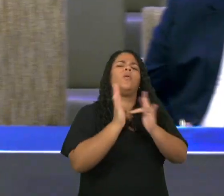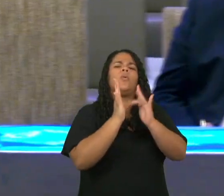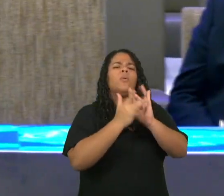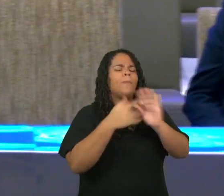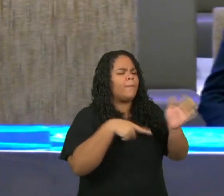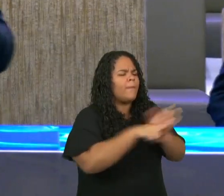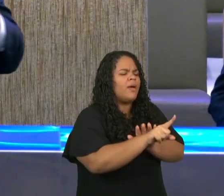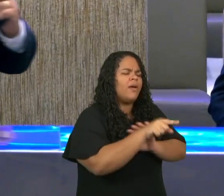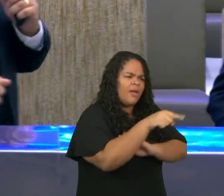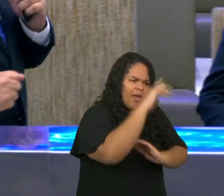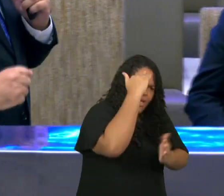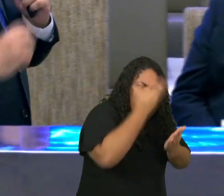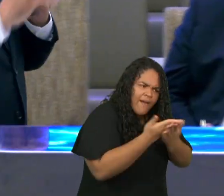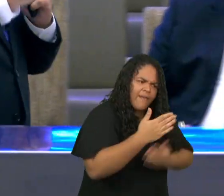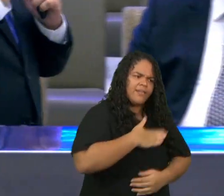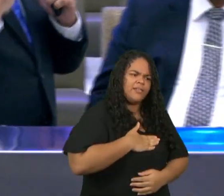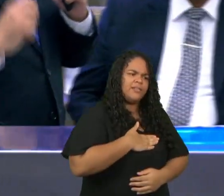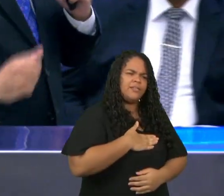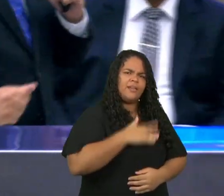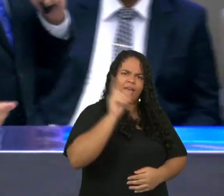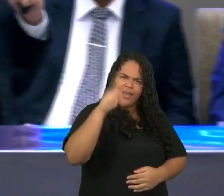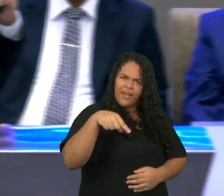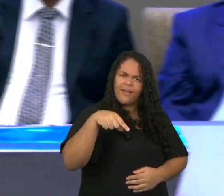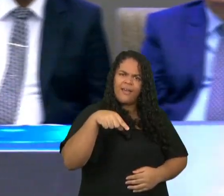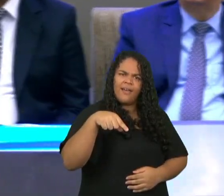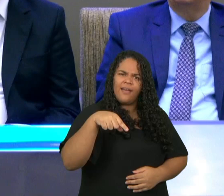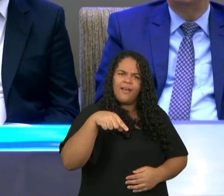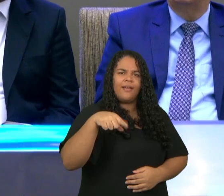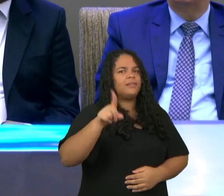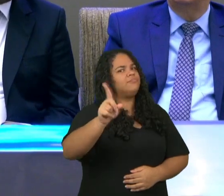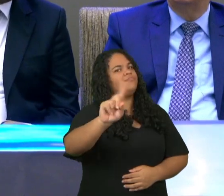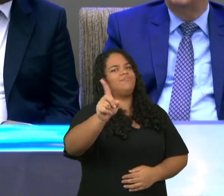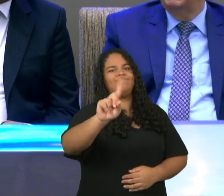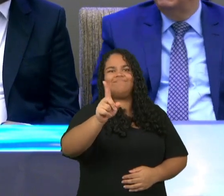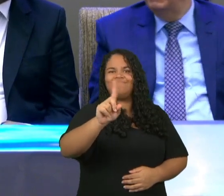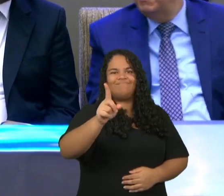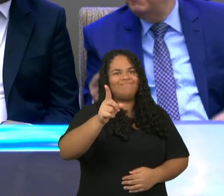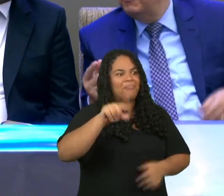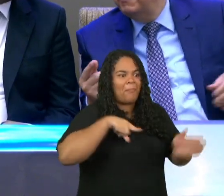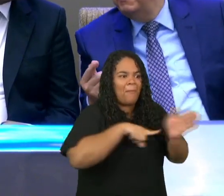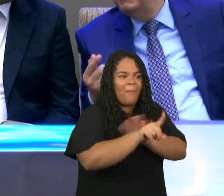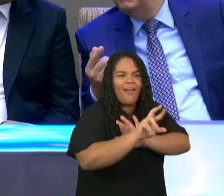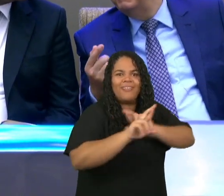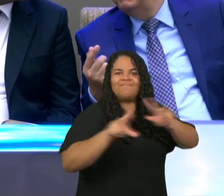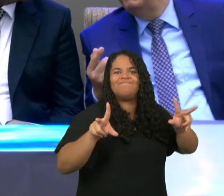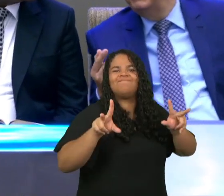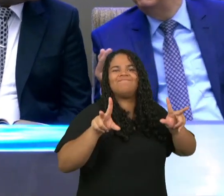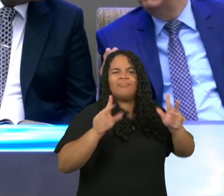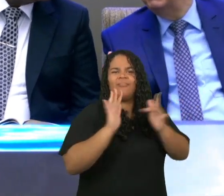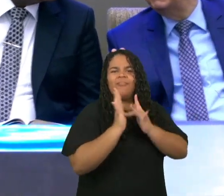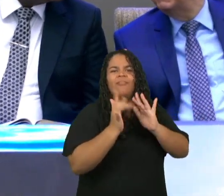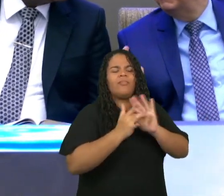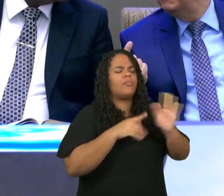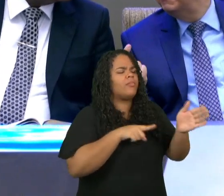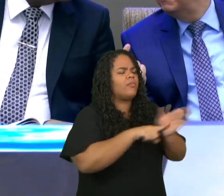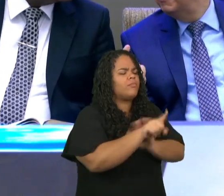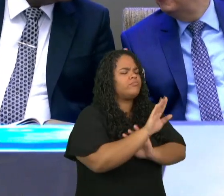Pedro? Sim ou não? Não. Ele perguntou: